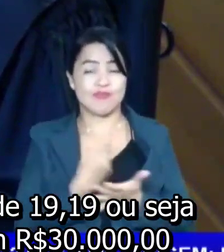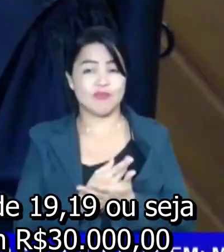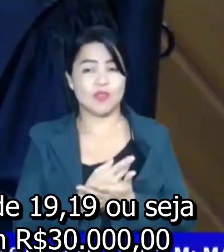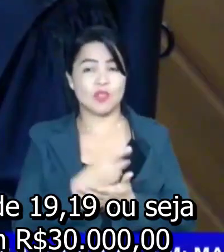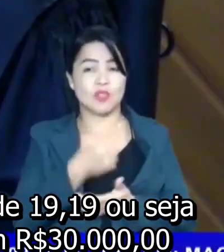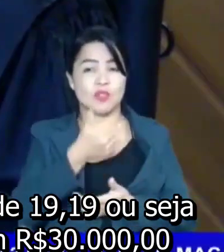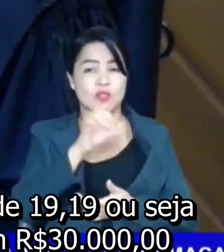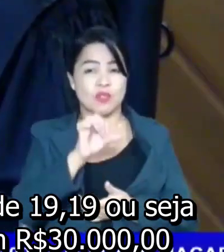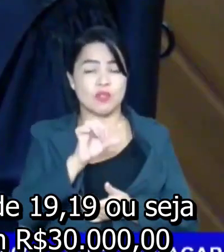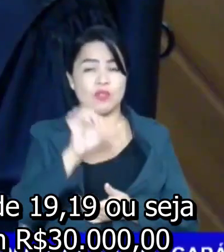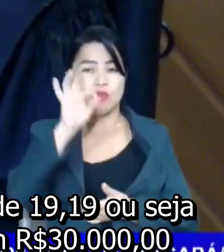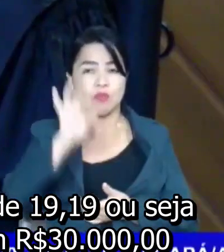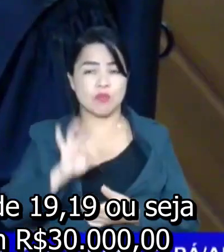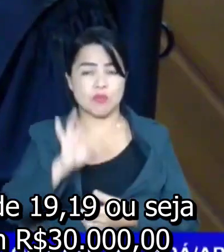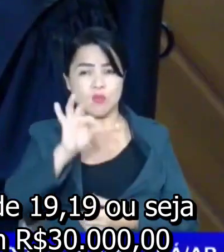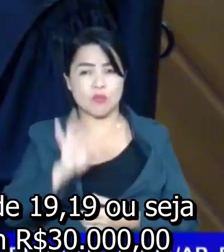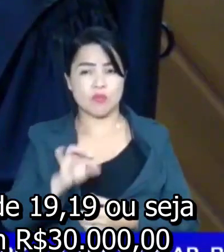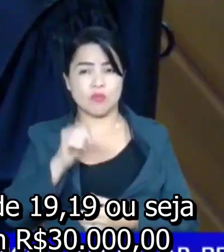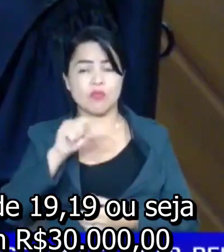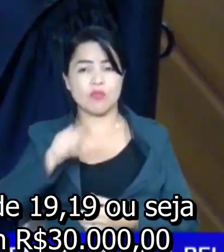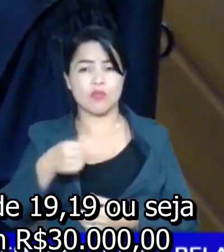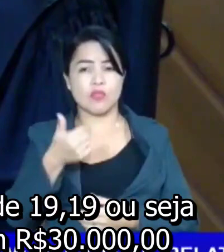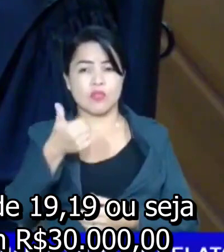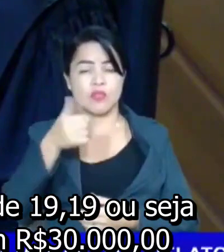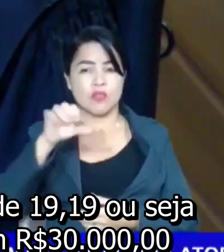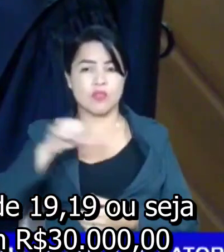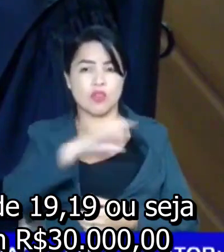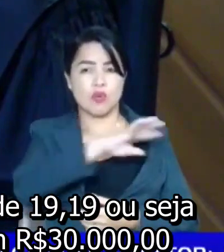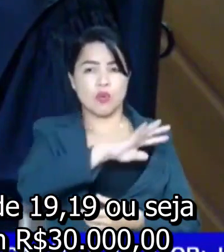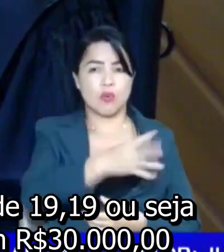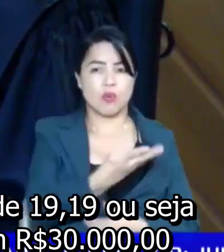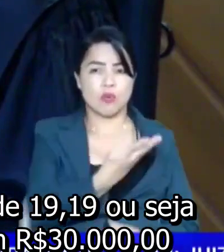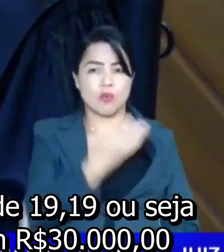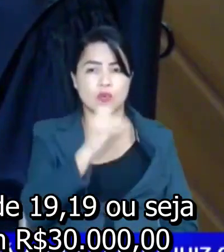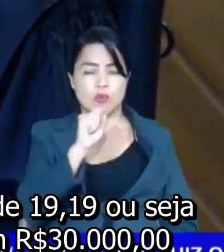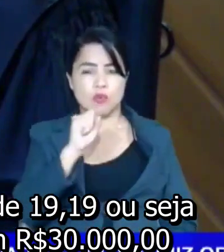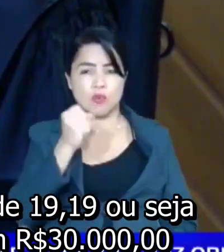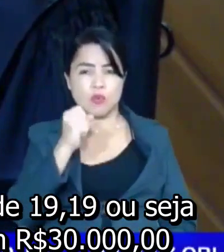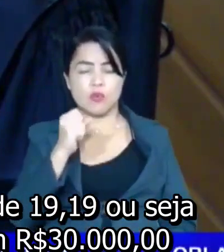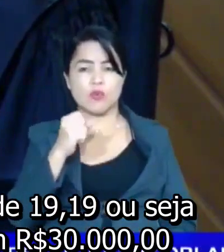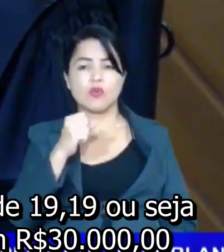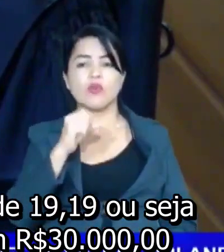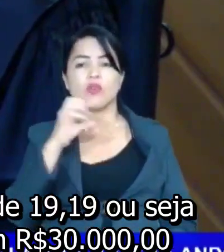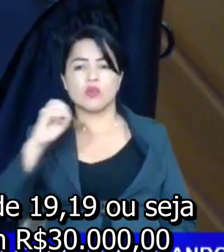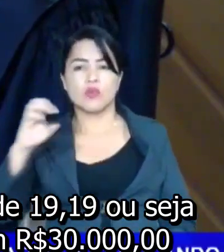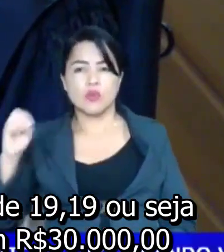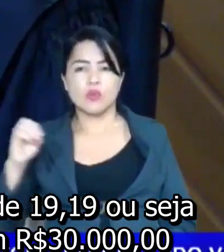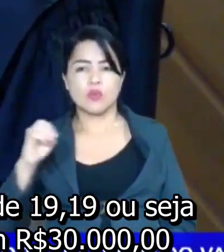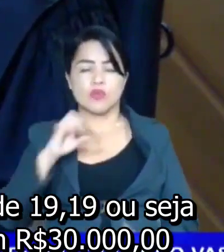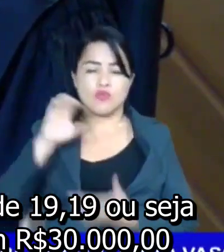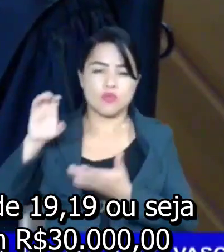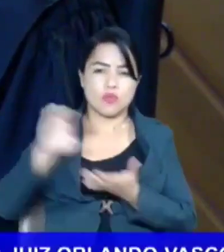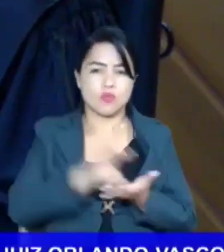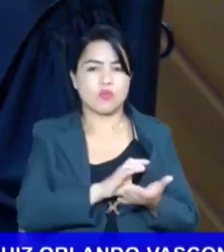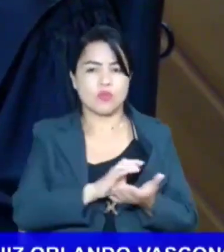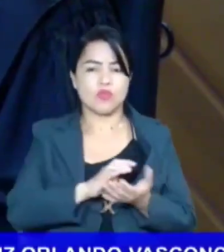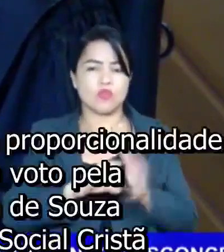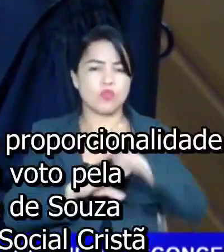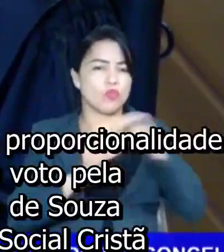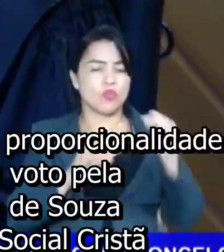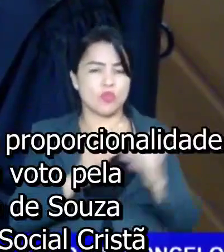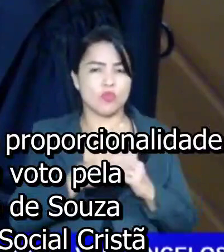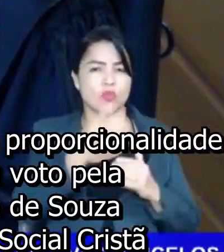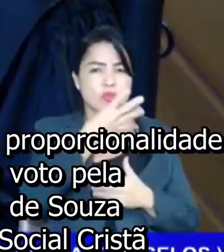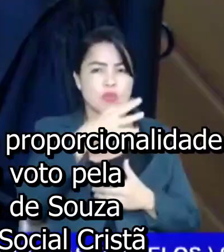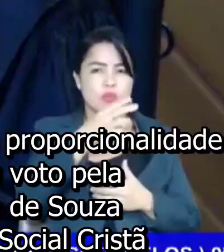de 16,19%, ou seja, R$ 4.800, do total dos recursos arrecadados, que seriam R$ 30.000, o